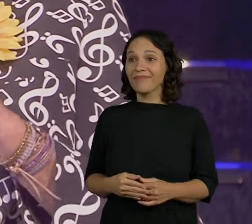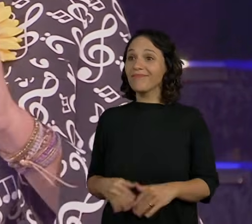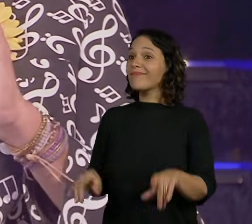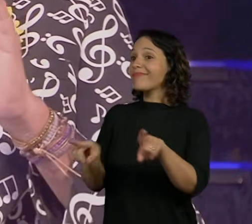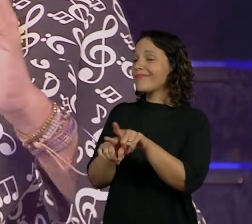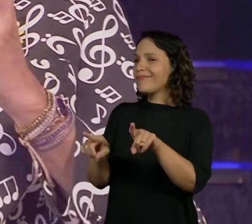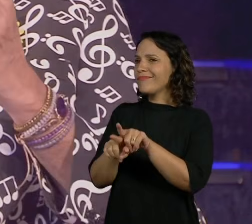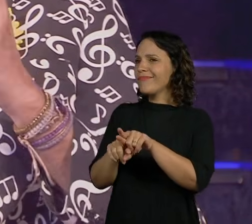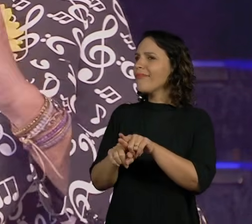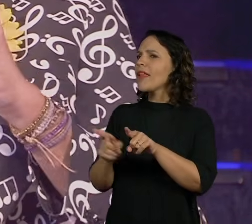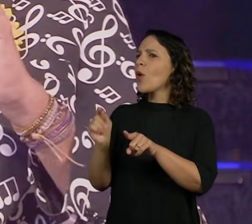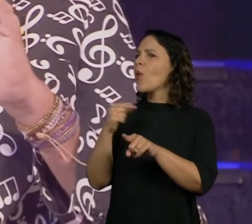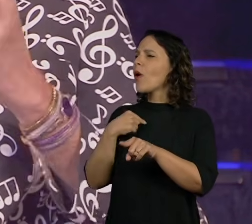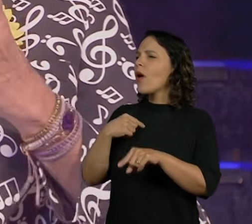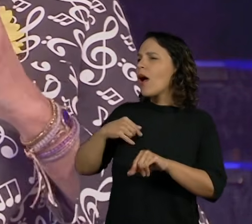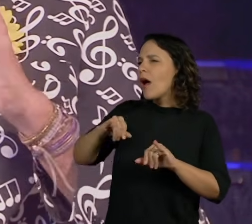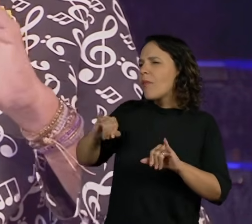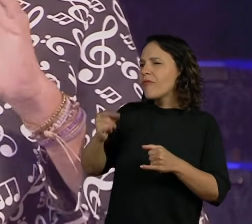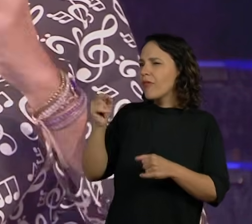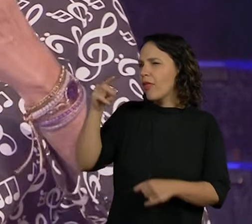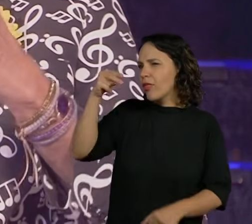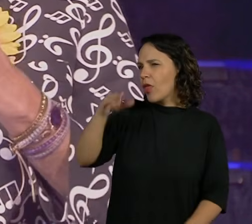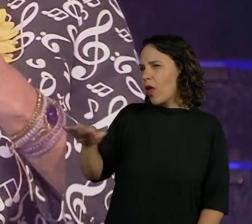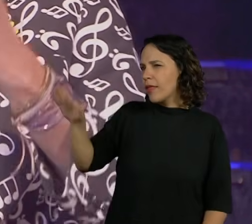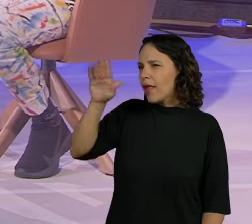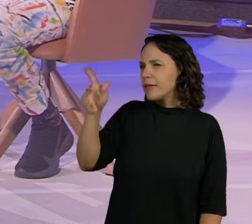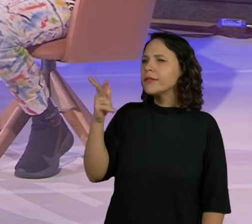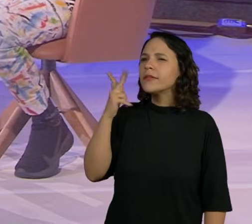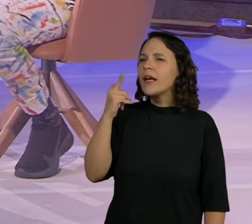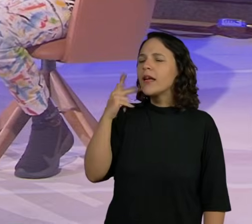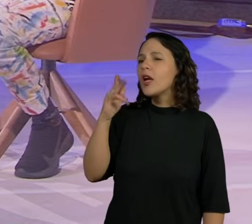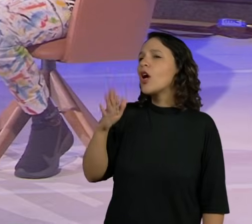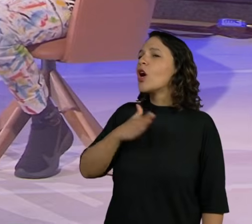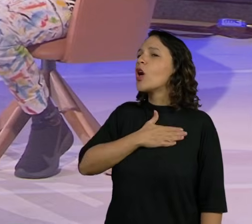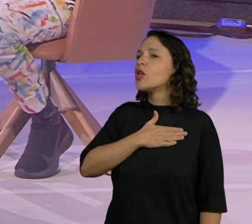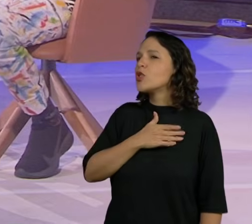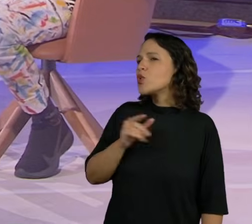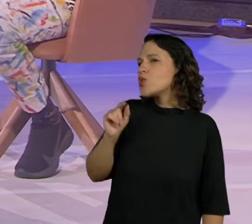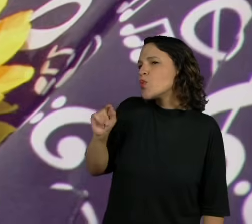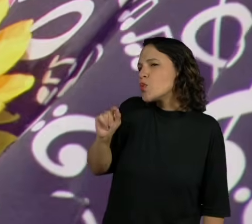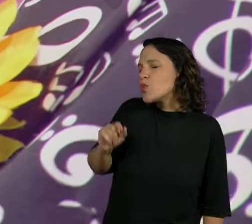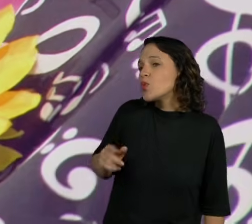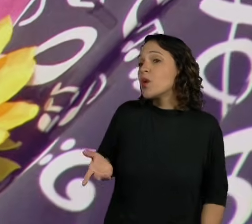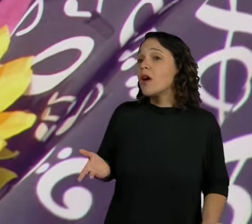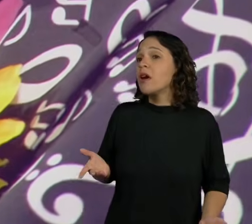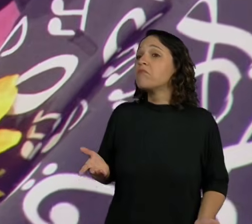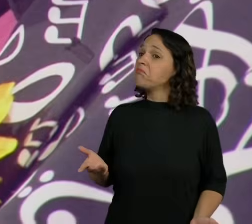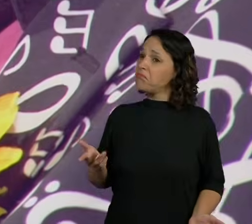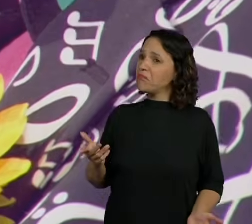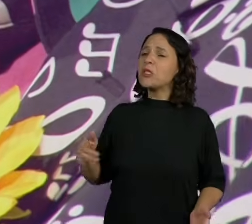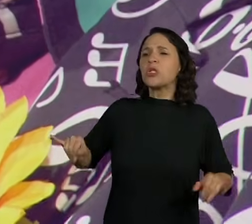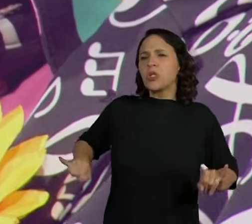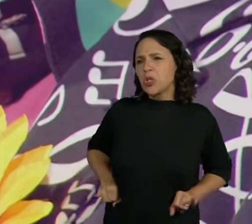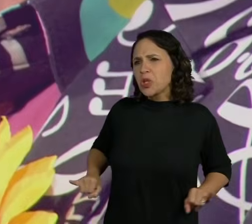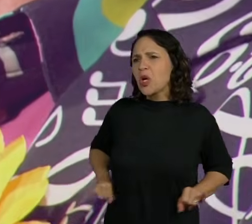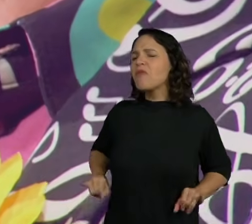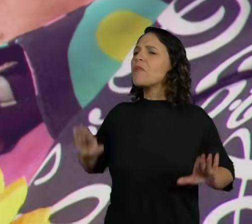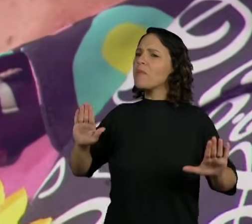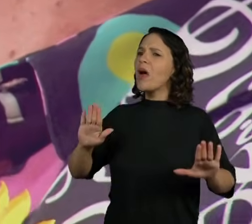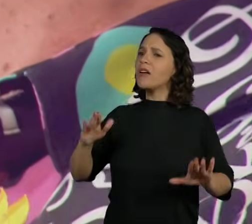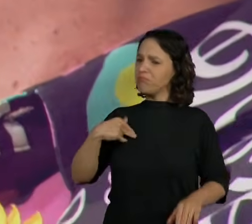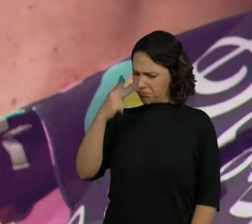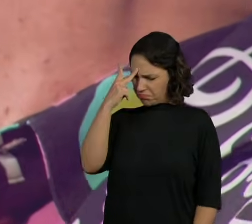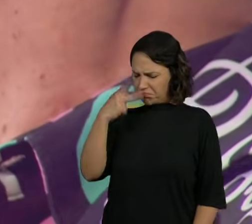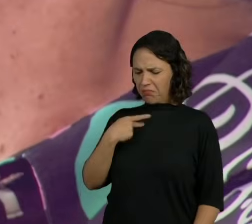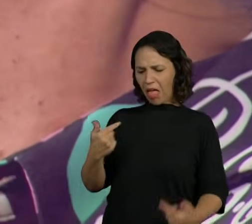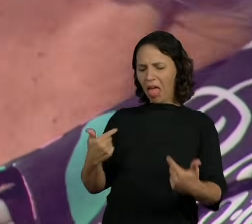Já peguei também aquele espírito do nordestino, do cearense em geral, que gosta muito dessa coisa, né? Que é um povo que é sofrido, mas gosta de rir, inclusive